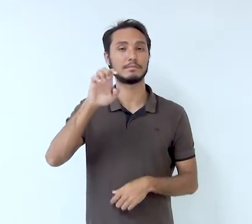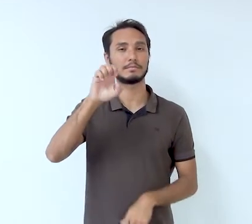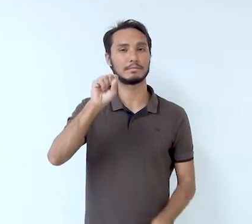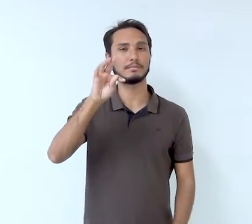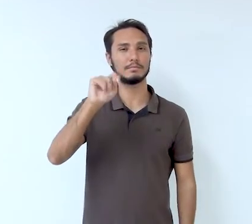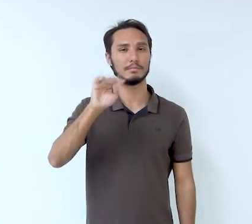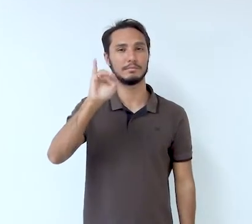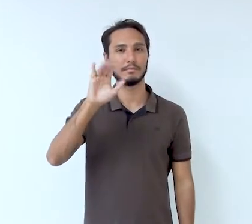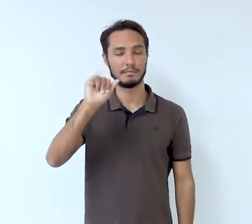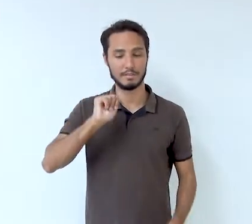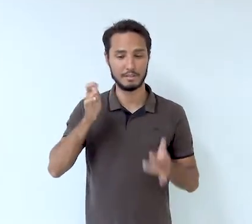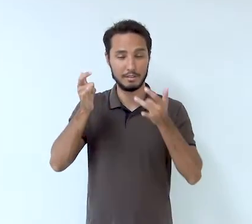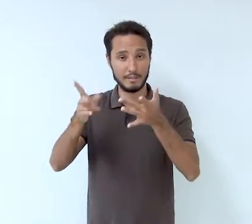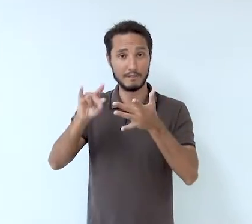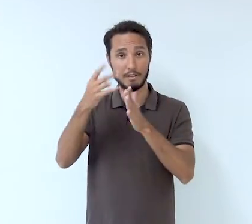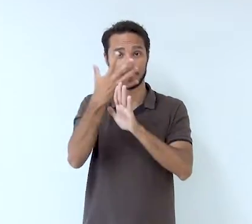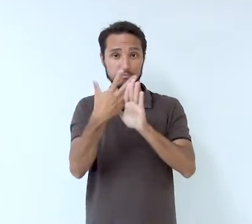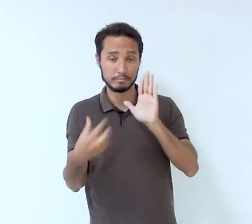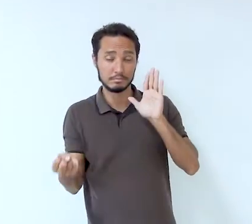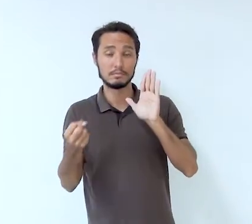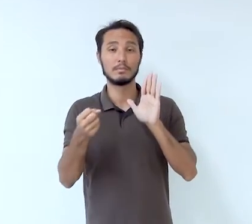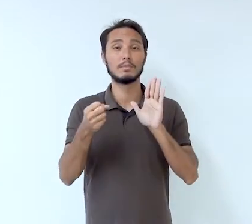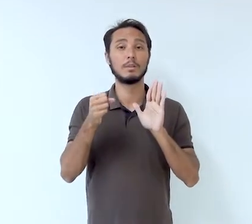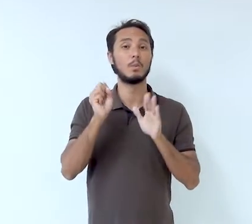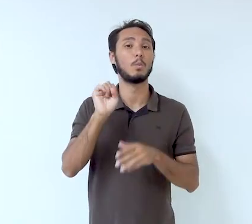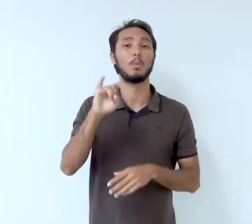estática ela vai ser descarregada